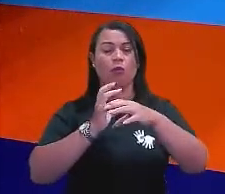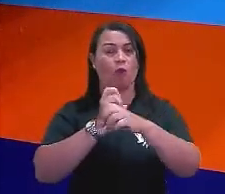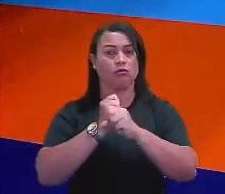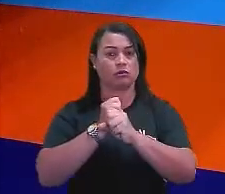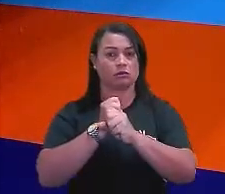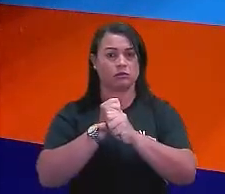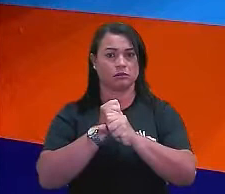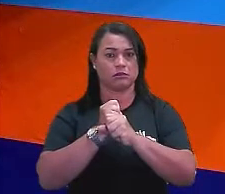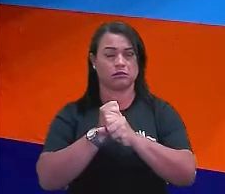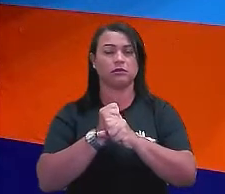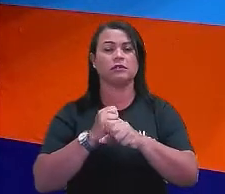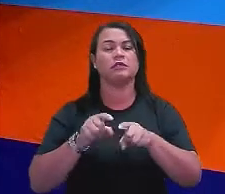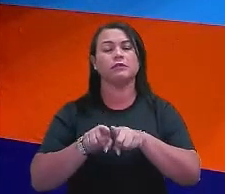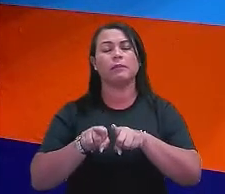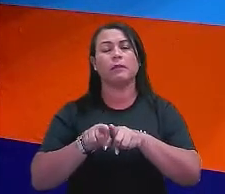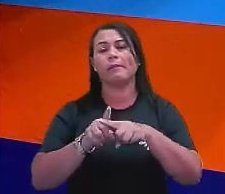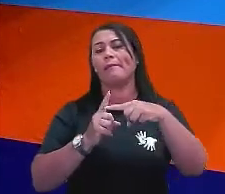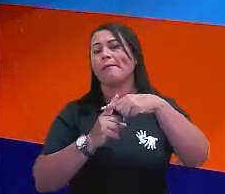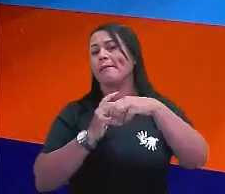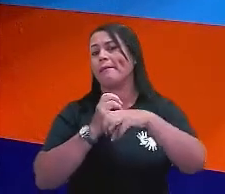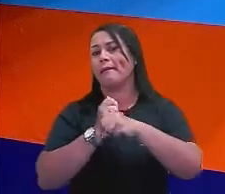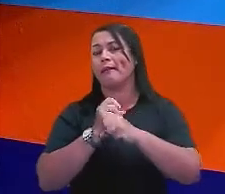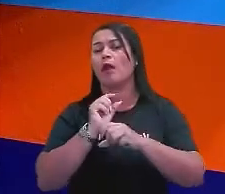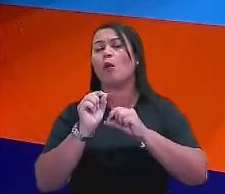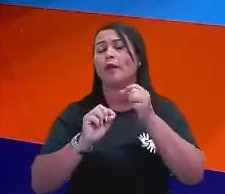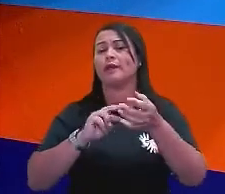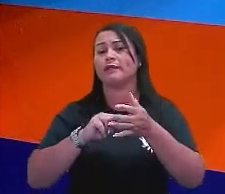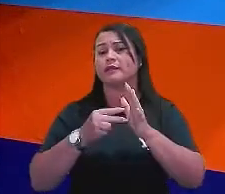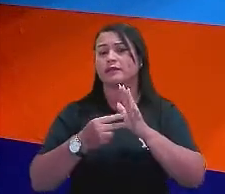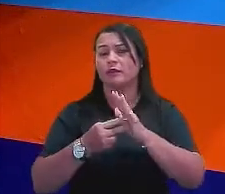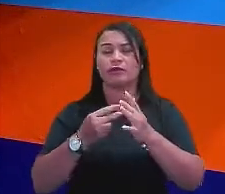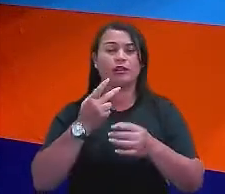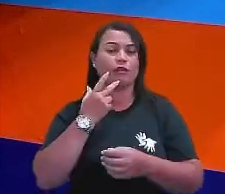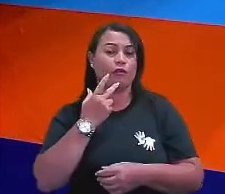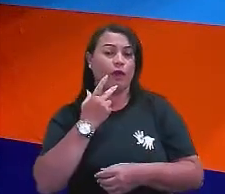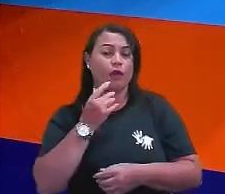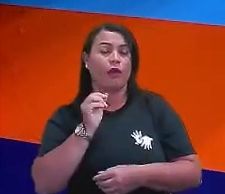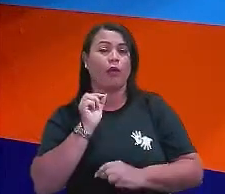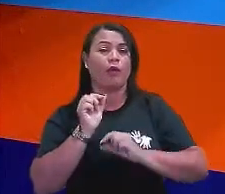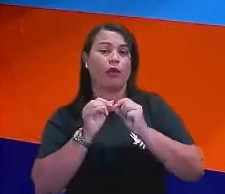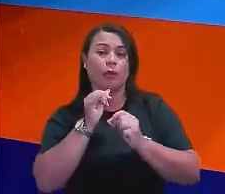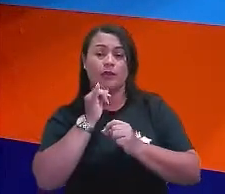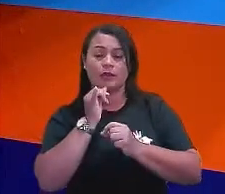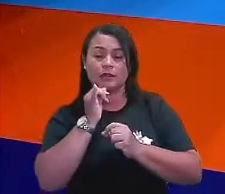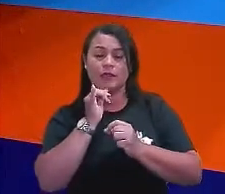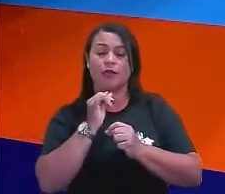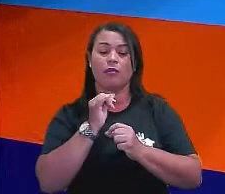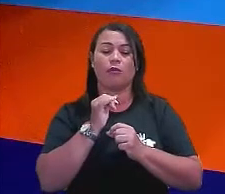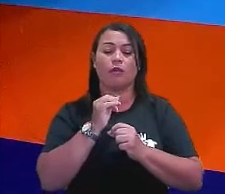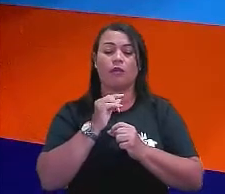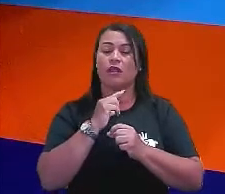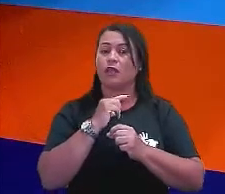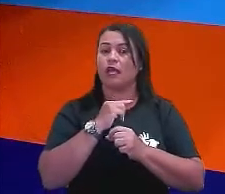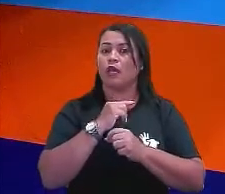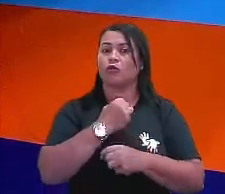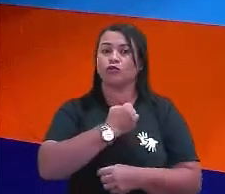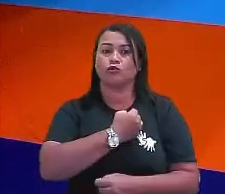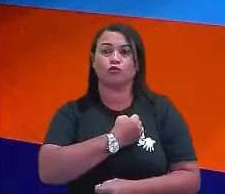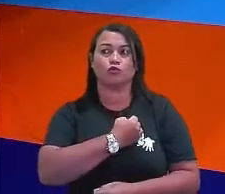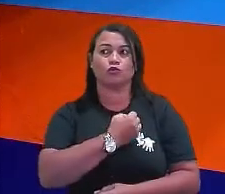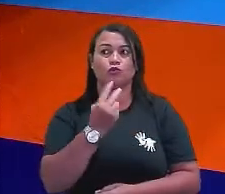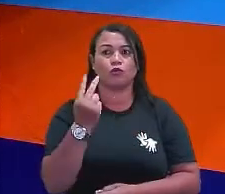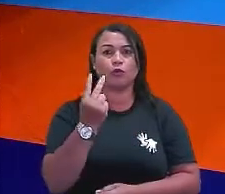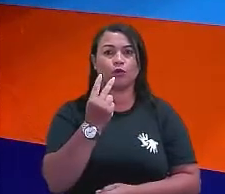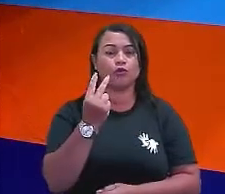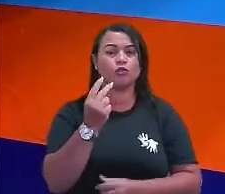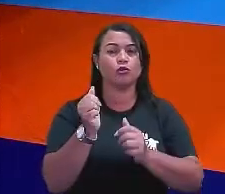reagrupamento, nada mais é do que aquela continha que eu digo, não pode ficar os dois números juntinhos,